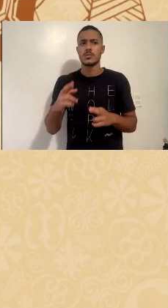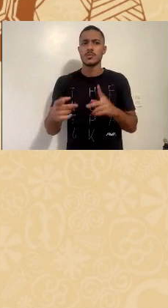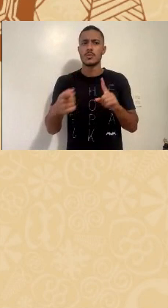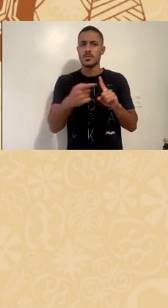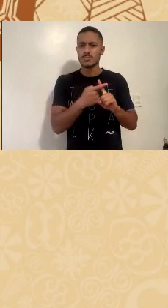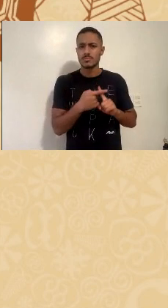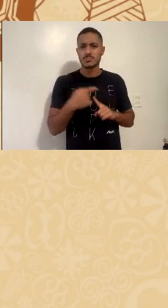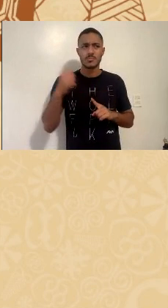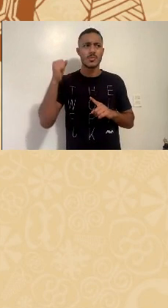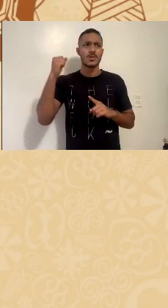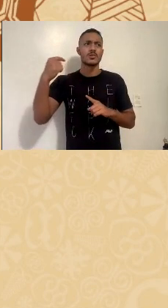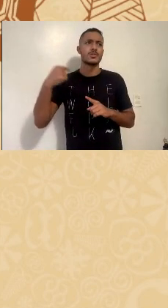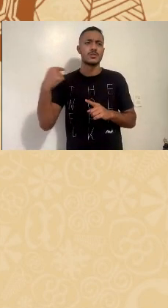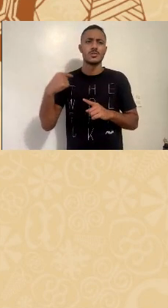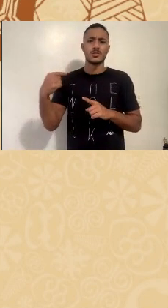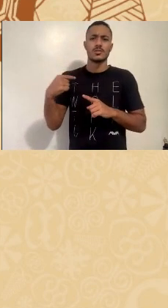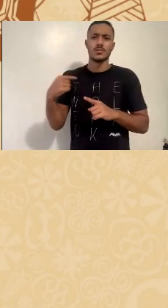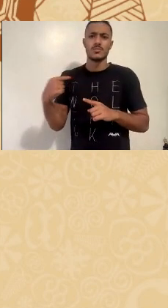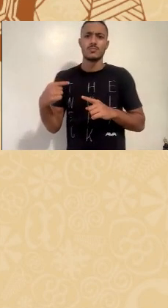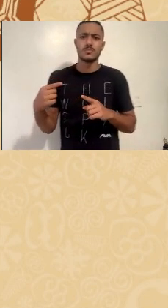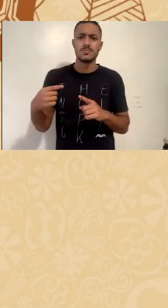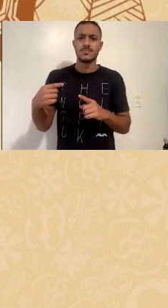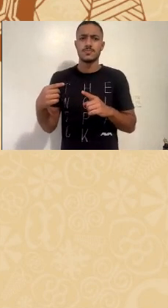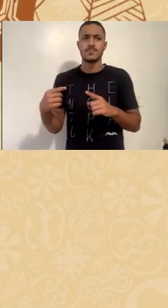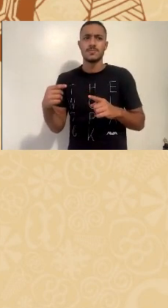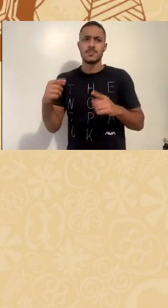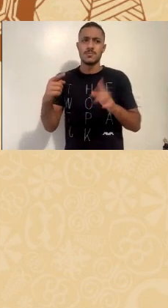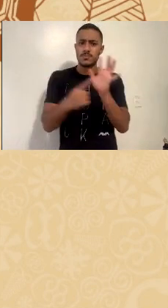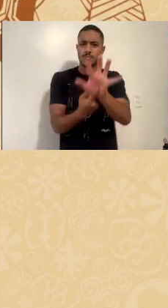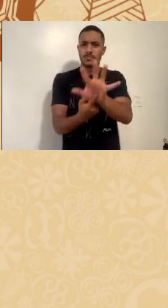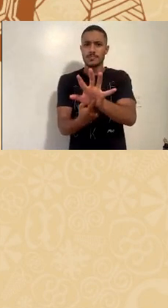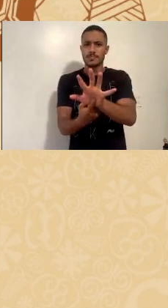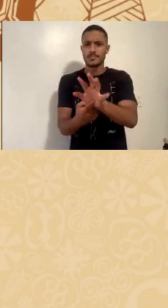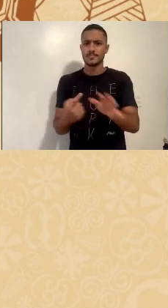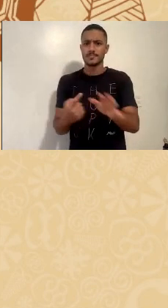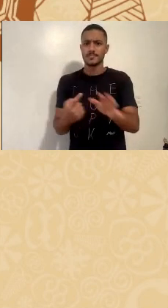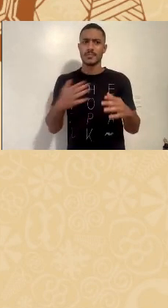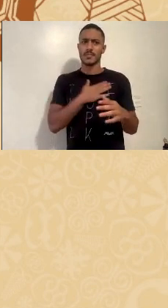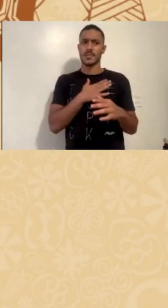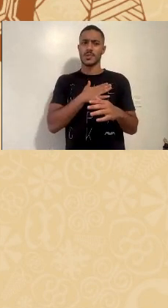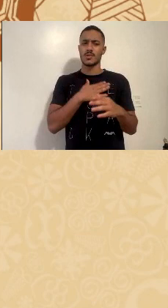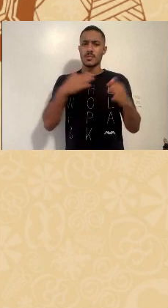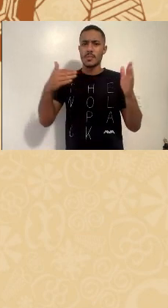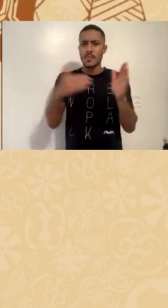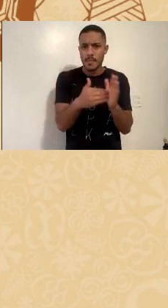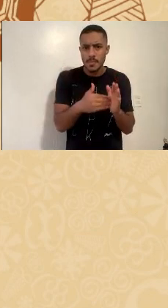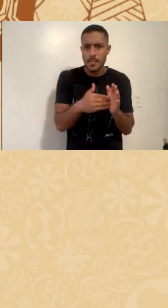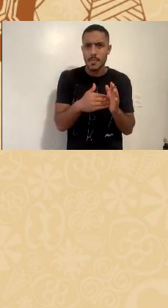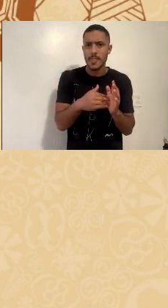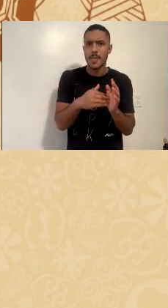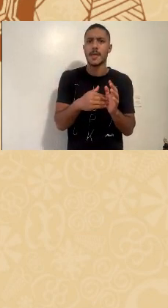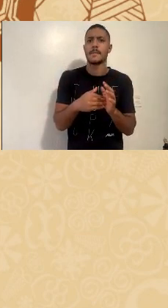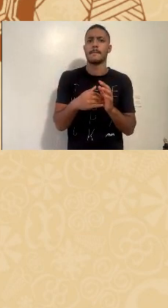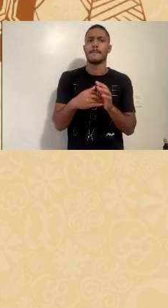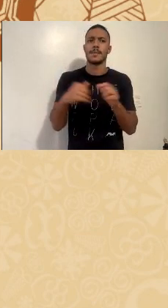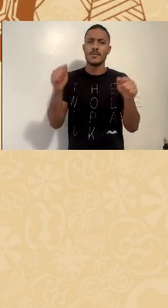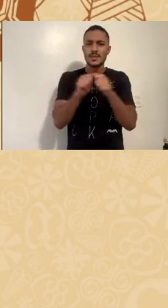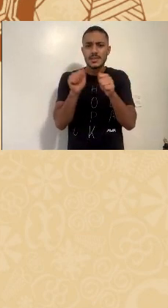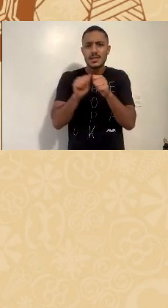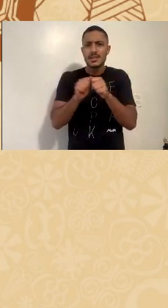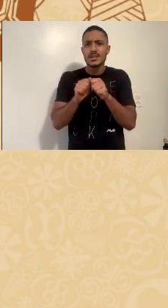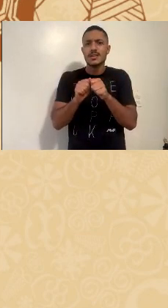assim, os limites que eu tendo a naturalizar para, inclusive, para me sentir melhor comigo mesmo, assim, né? Não que eu queira